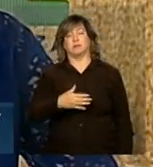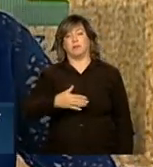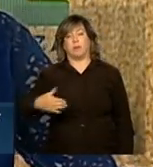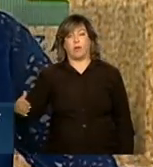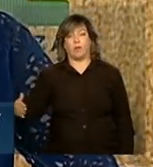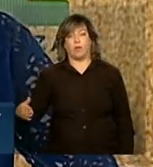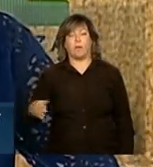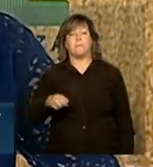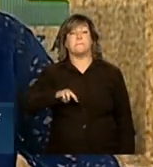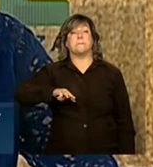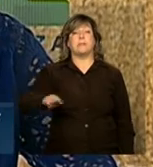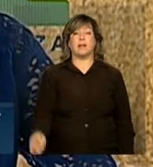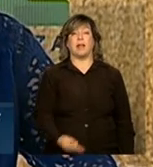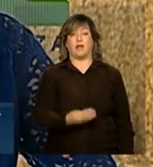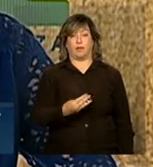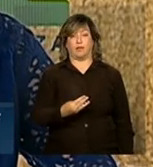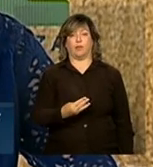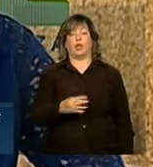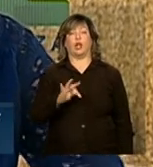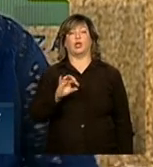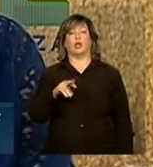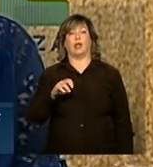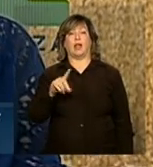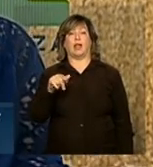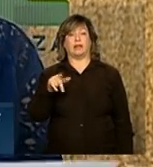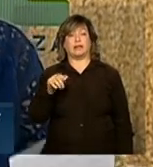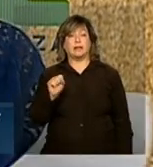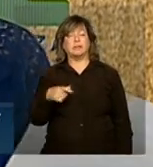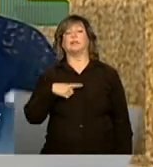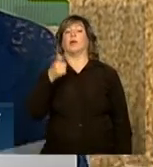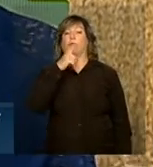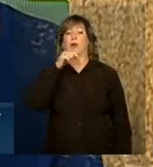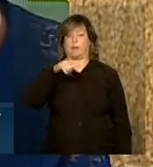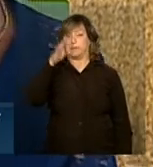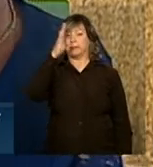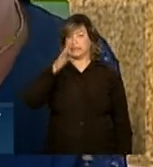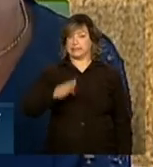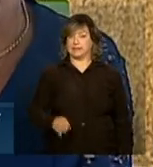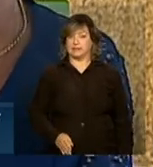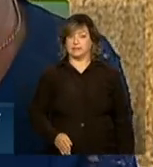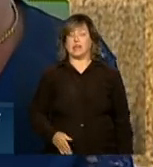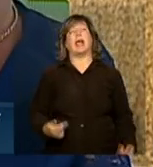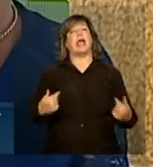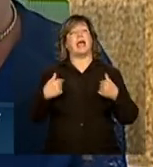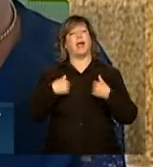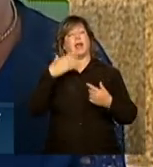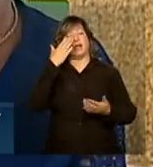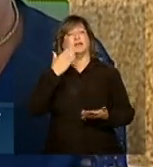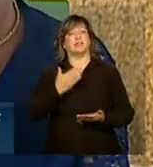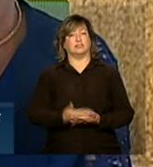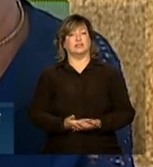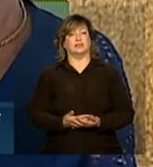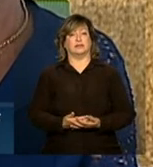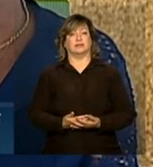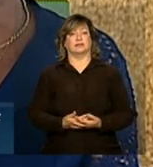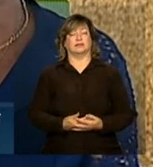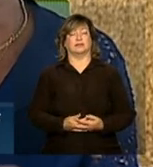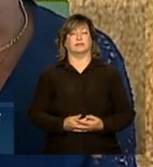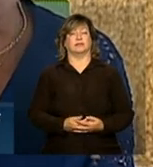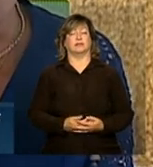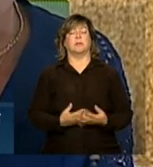poucos milhões de toneladas obtidas aqui no Brasil. Eu acredito